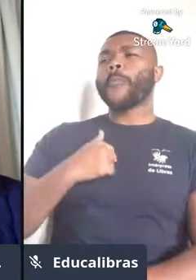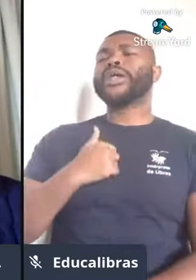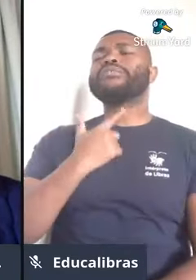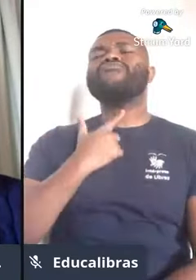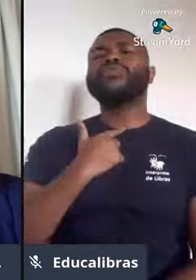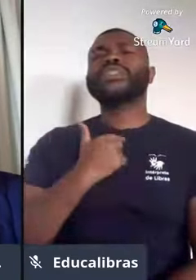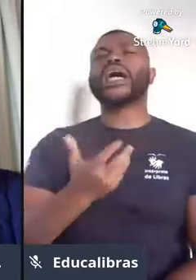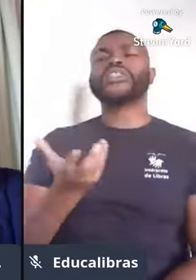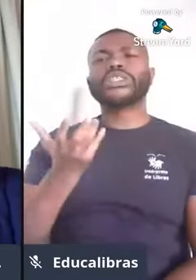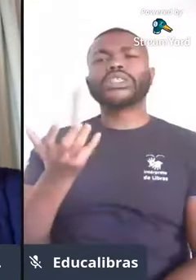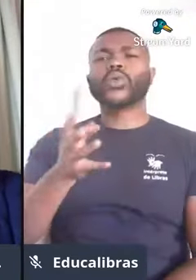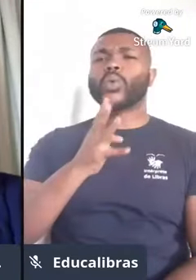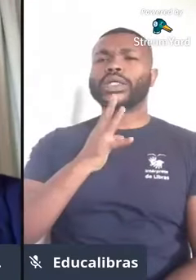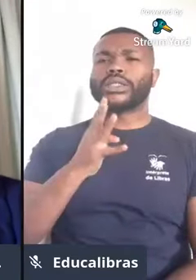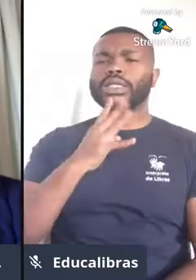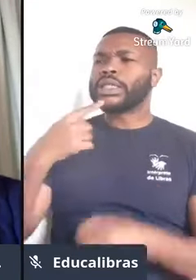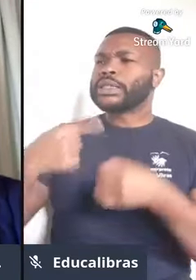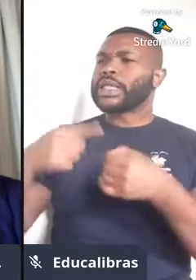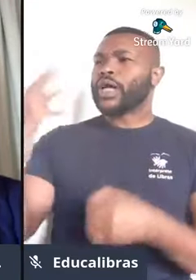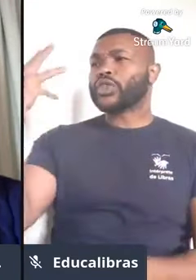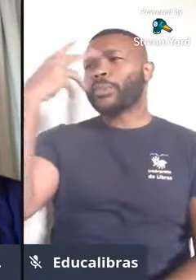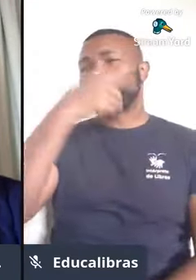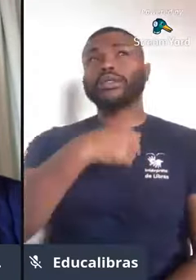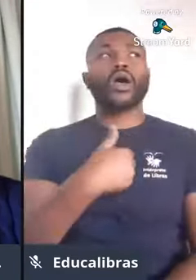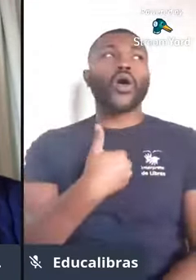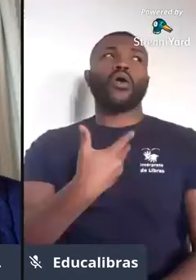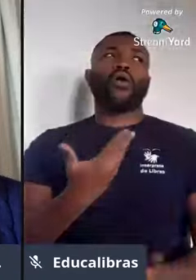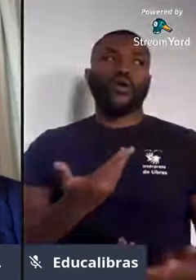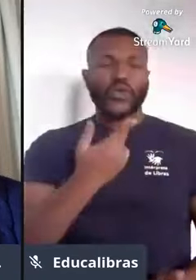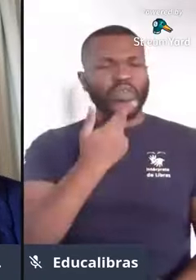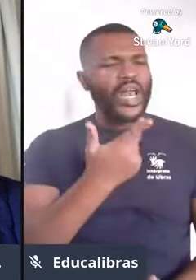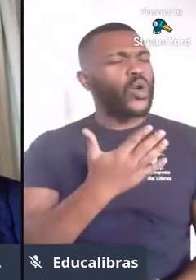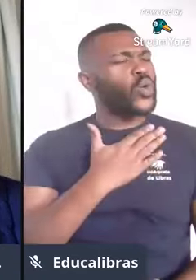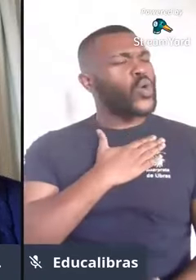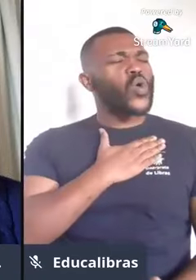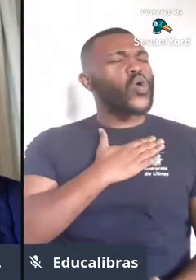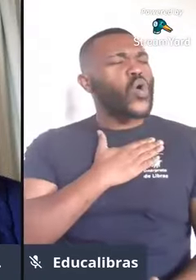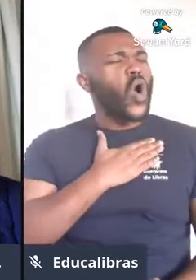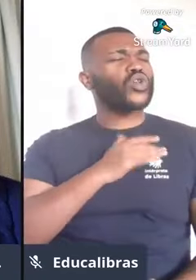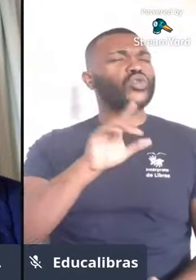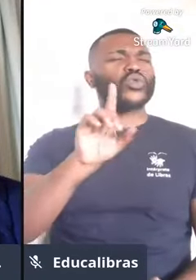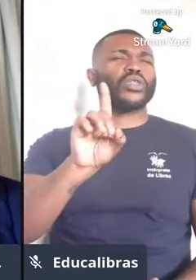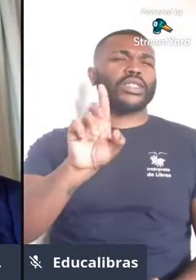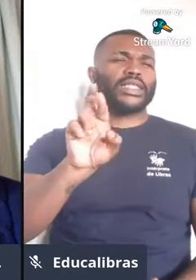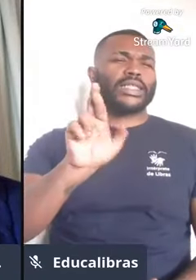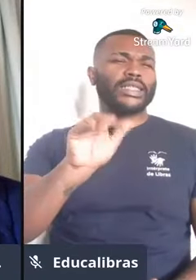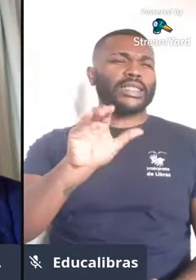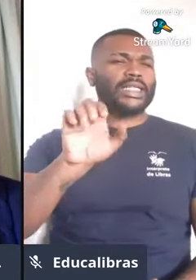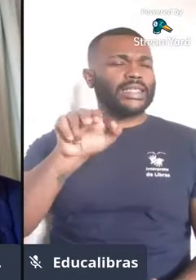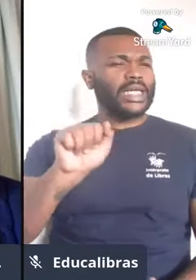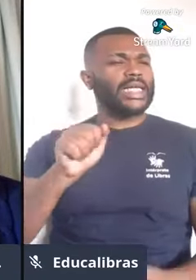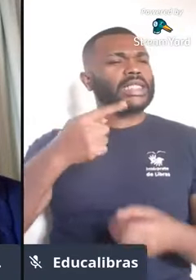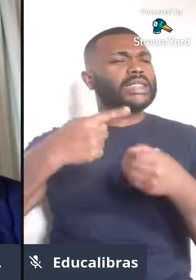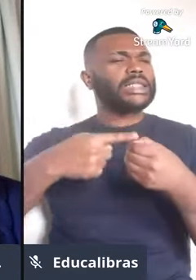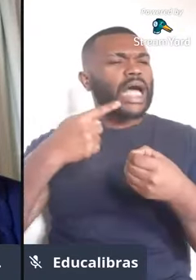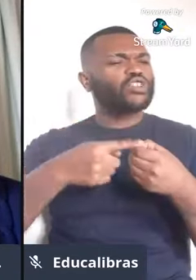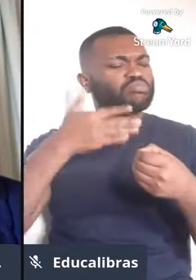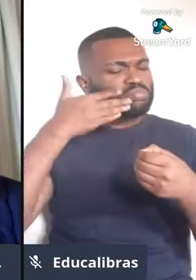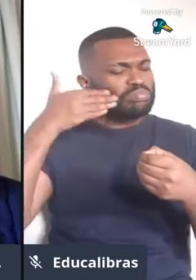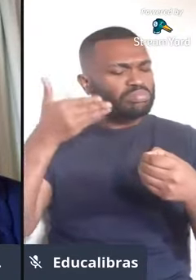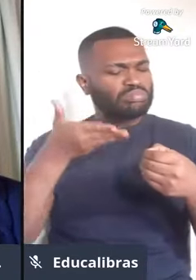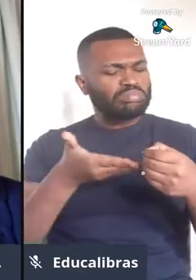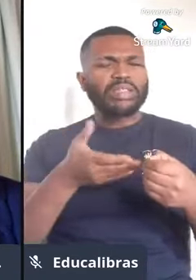bonita? Bom, eu sou suspeito para falar, mas eu gosto muito de lá. Uma cidadezinha simpática, uma cidade muito interessante. A